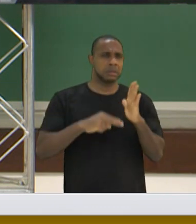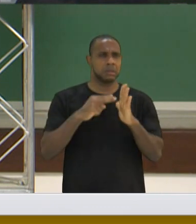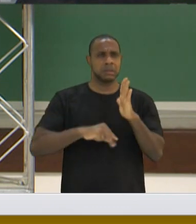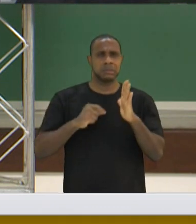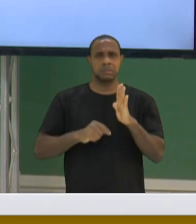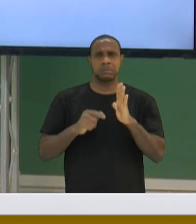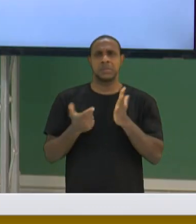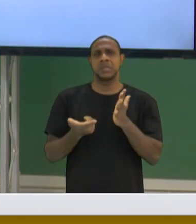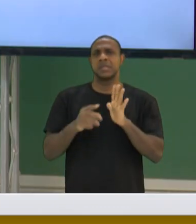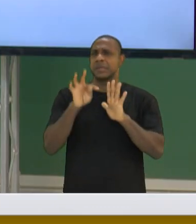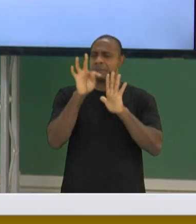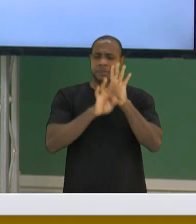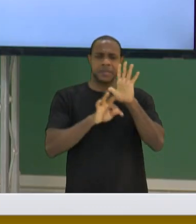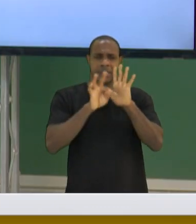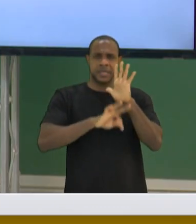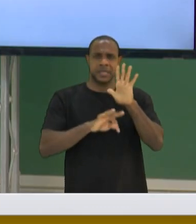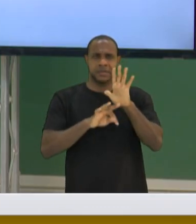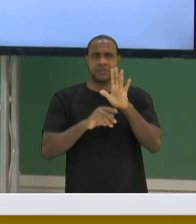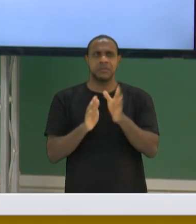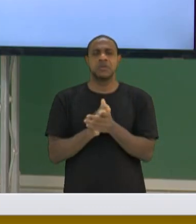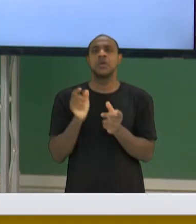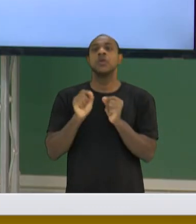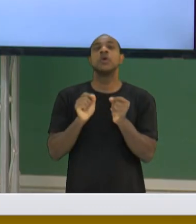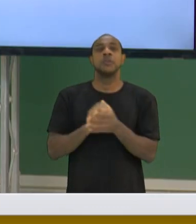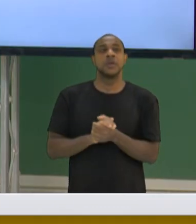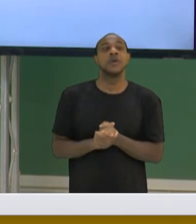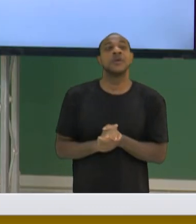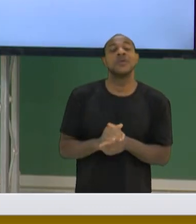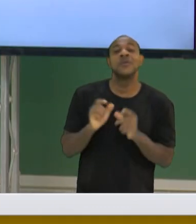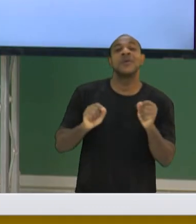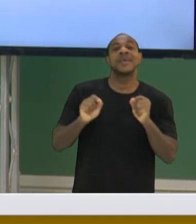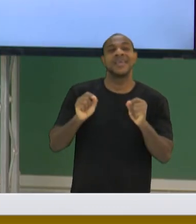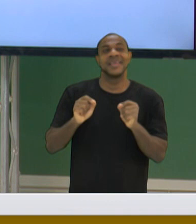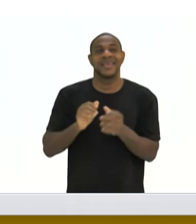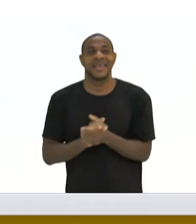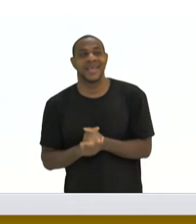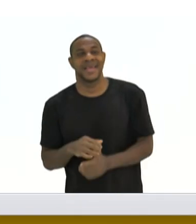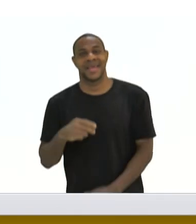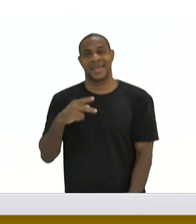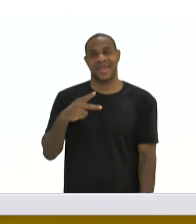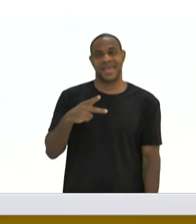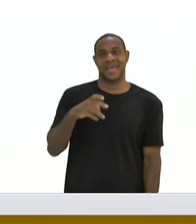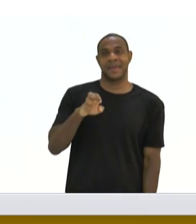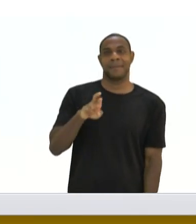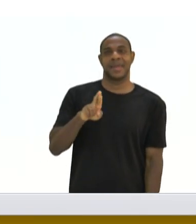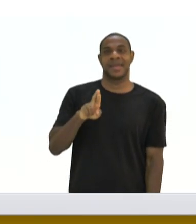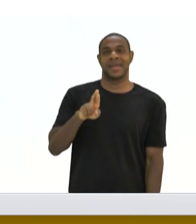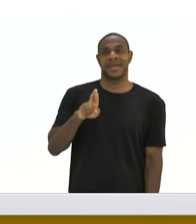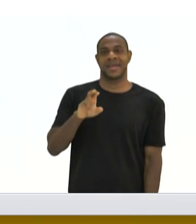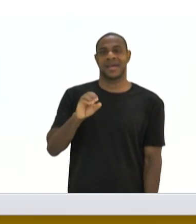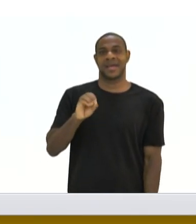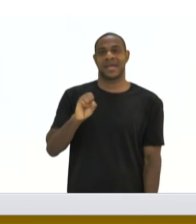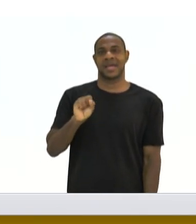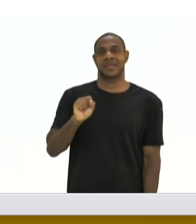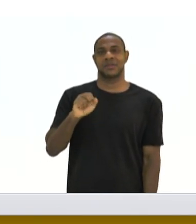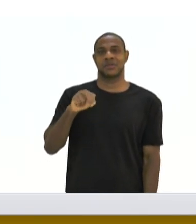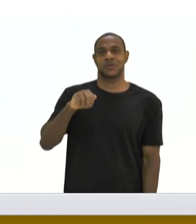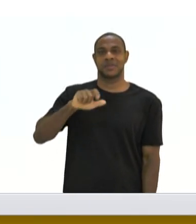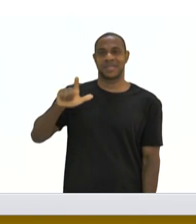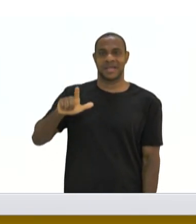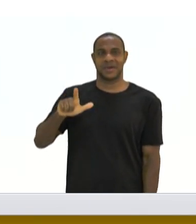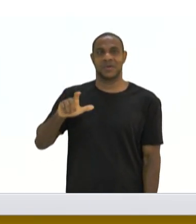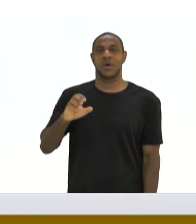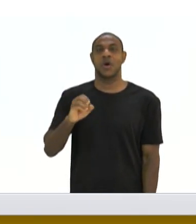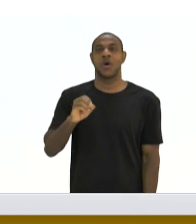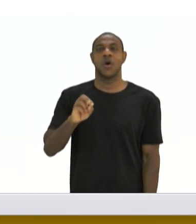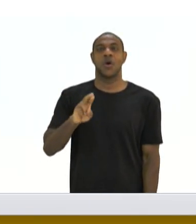interpretamos textos sobre o Personal organizer Vimos que devido a a pandemia a vida moderna é